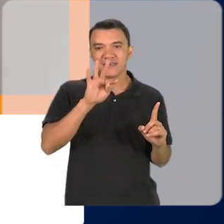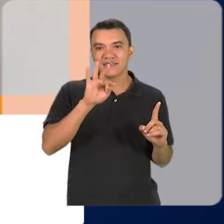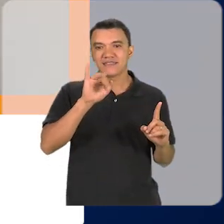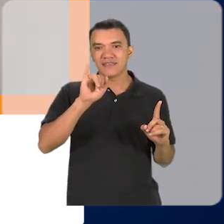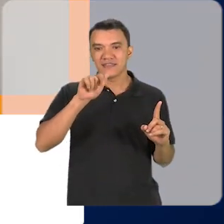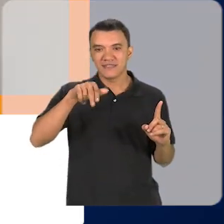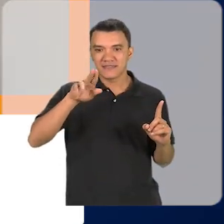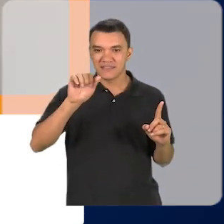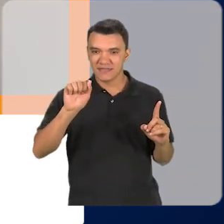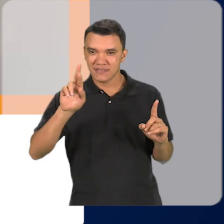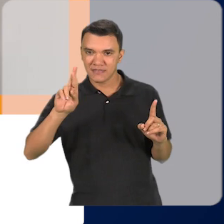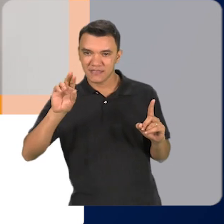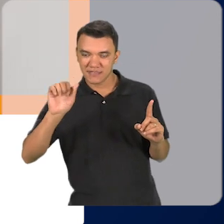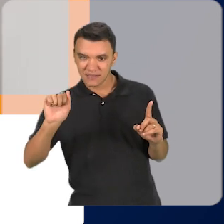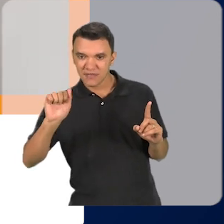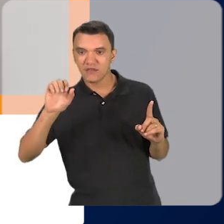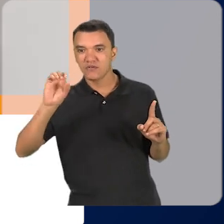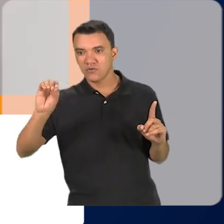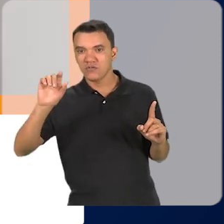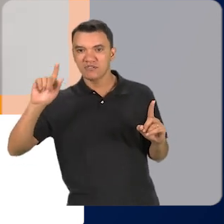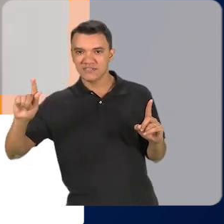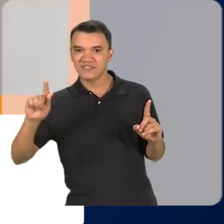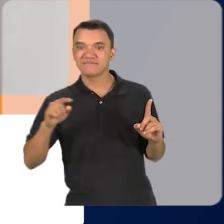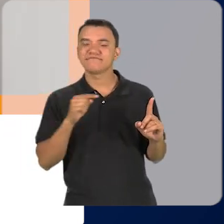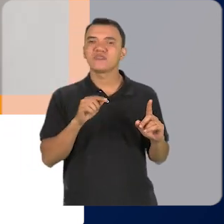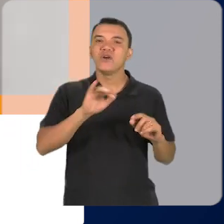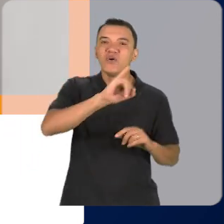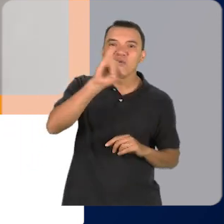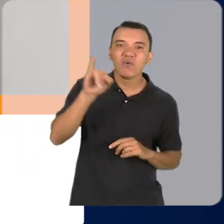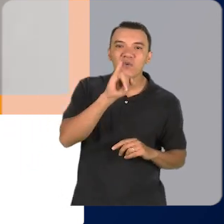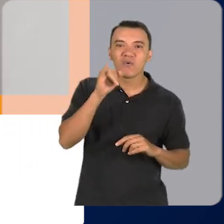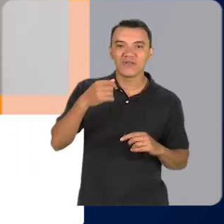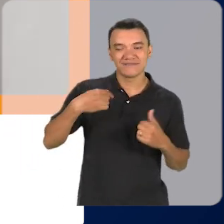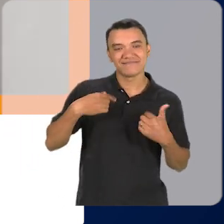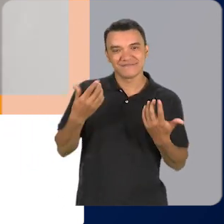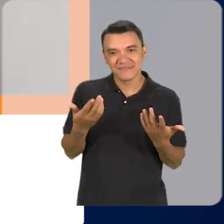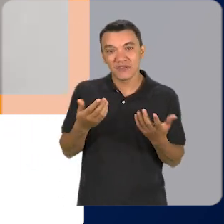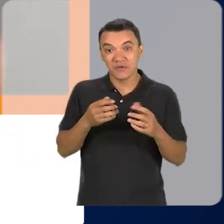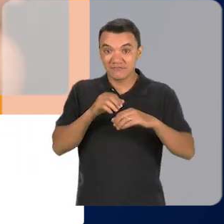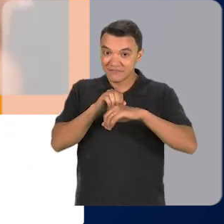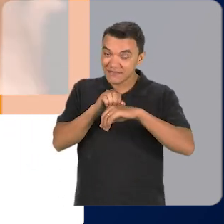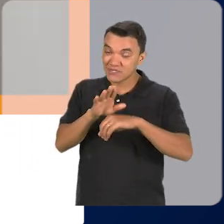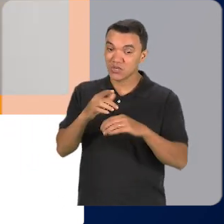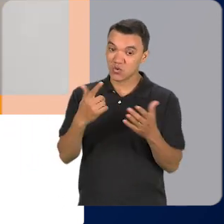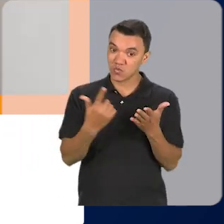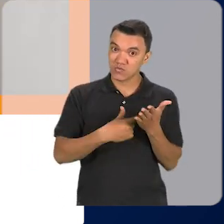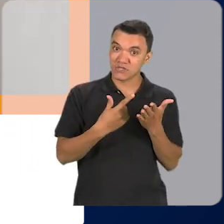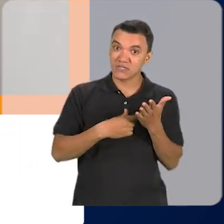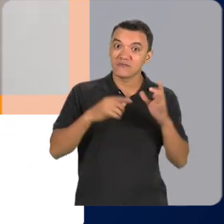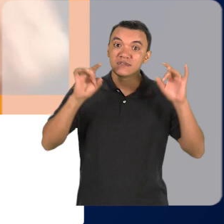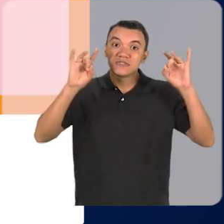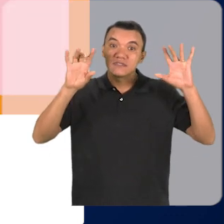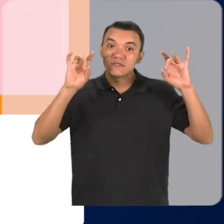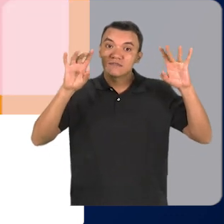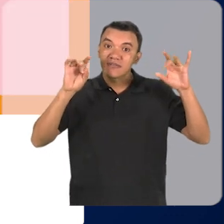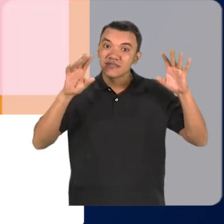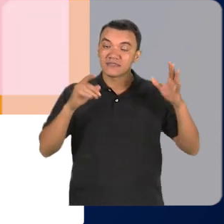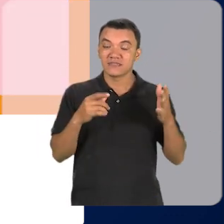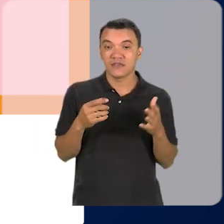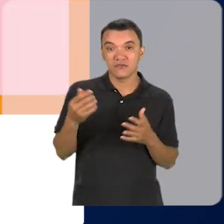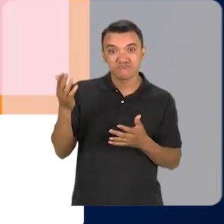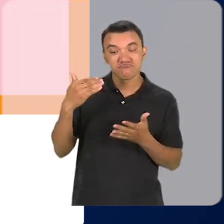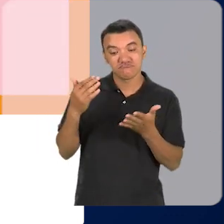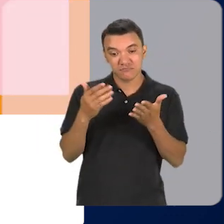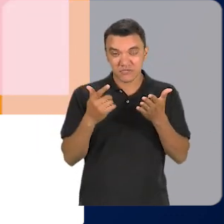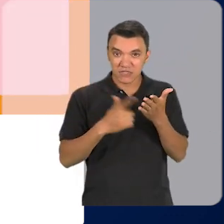aqui é a Tainara Ogê e eu tô passando aqui para indicar um livro para vocês que para mim é bem especial, que é um clássico de Machado de Assis, que é Dom